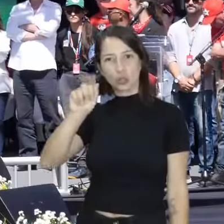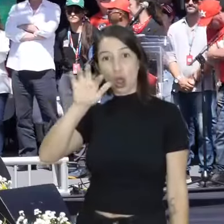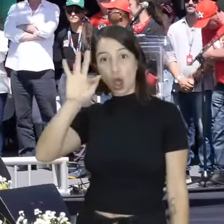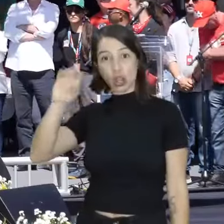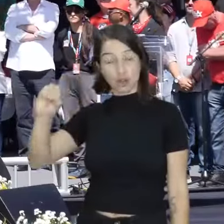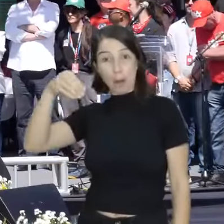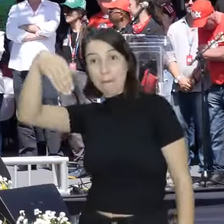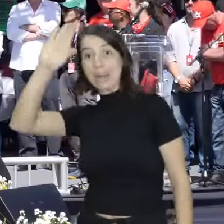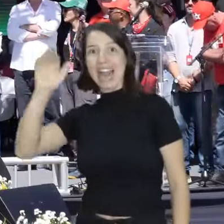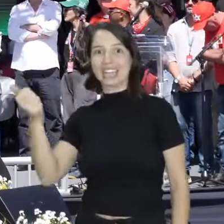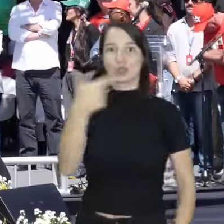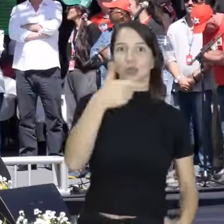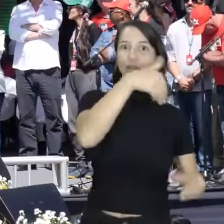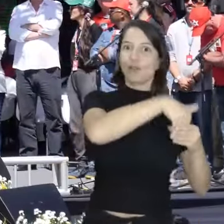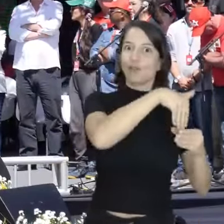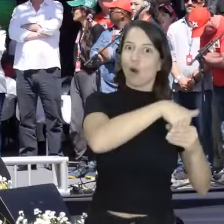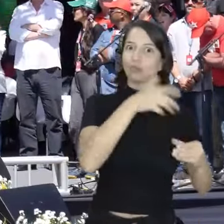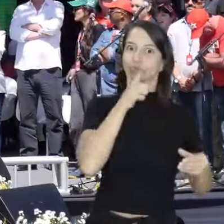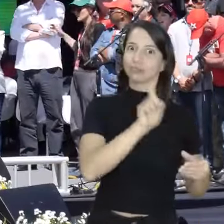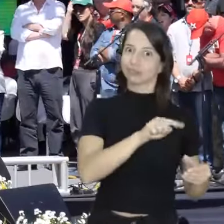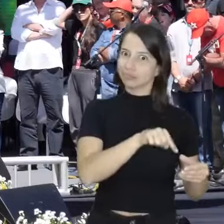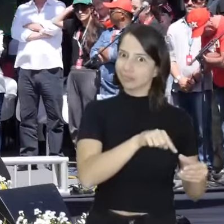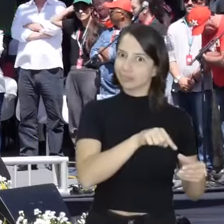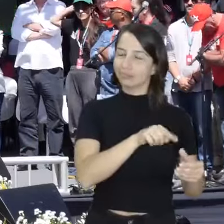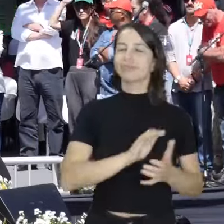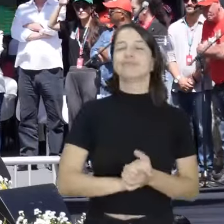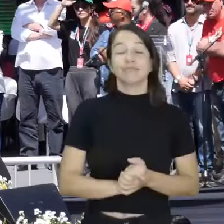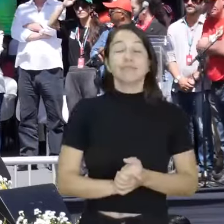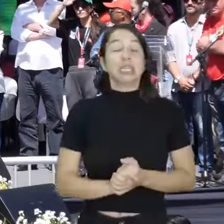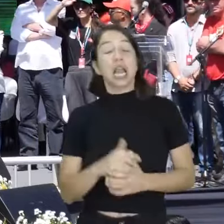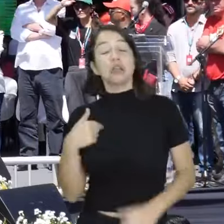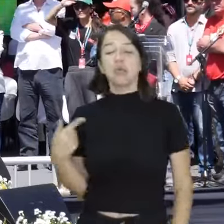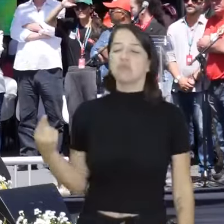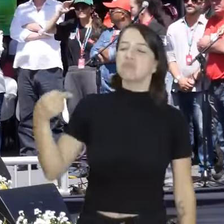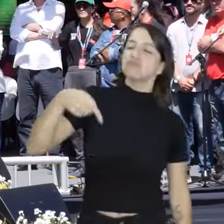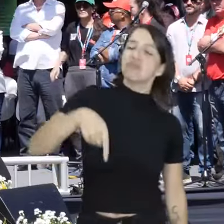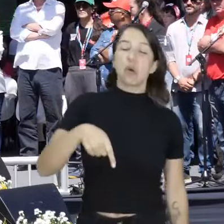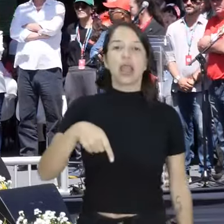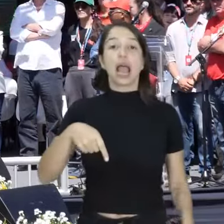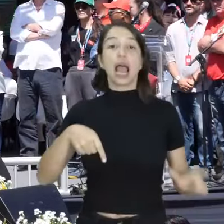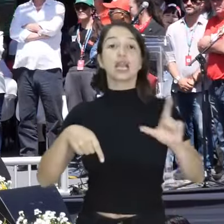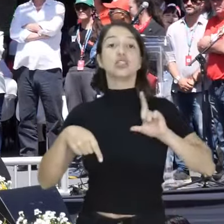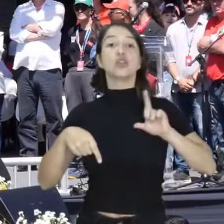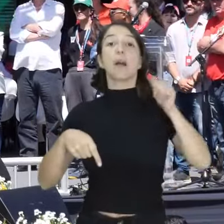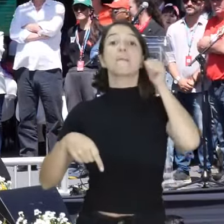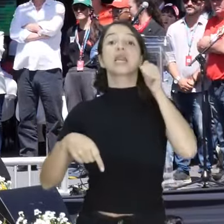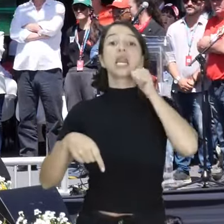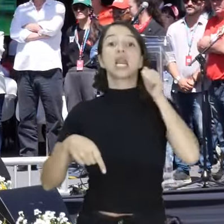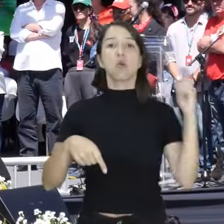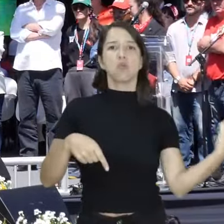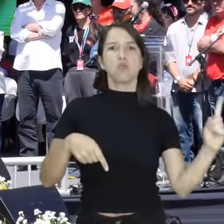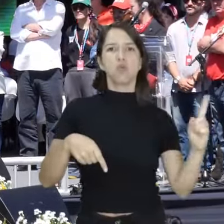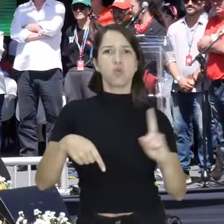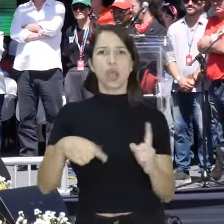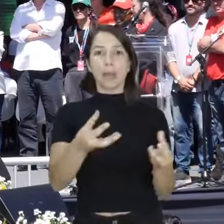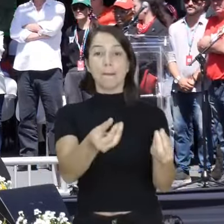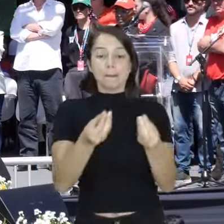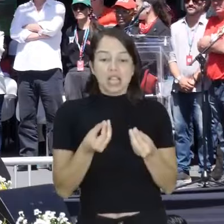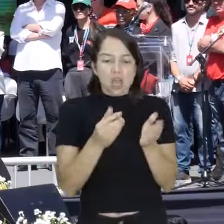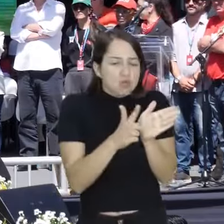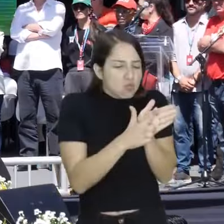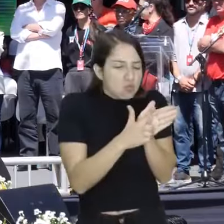papelzinho. Me entrega um papelzinho e sai correndo. Eu depois procurei, não consegui, porque essa